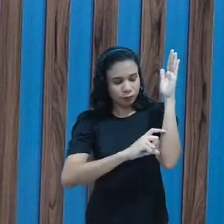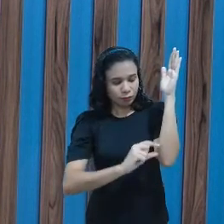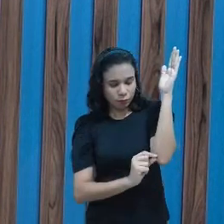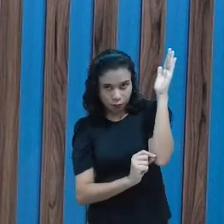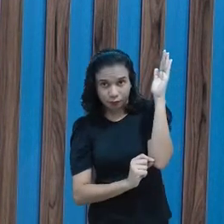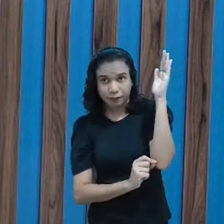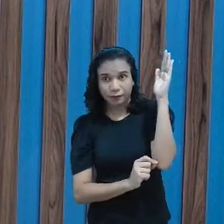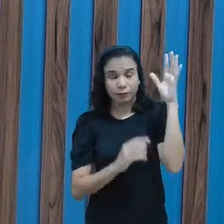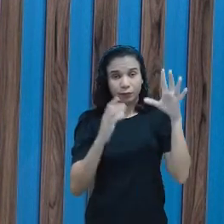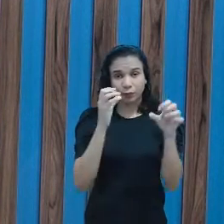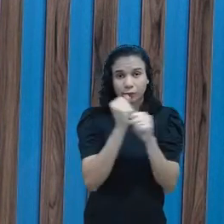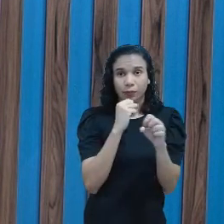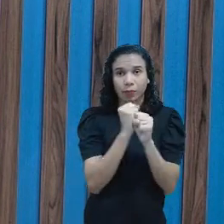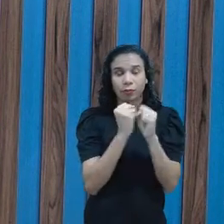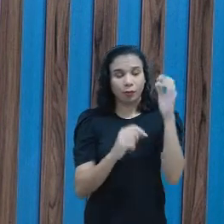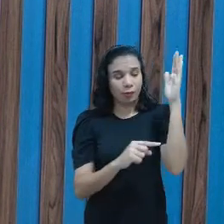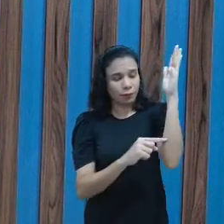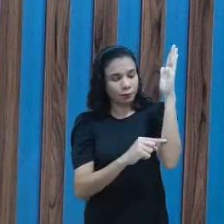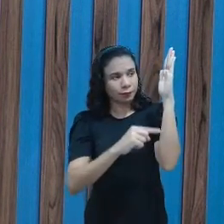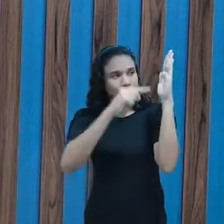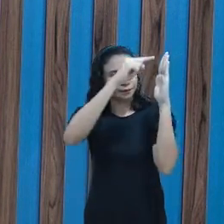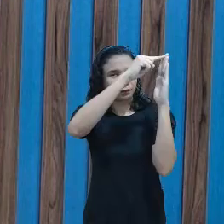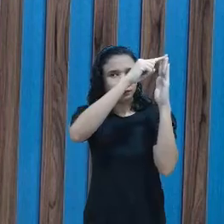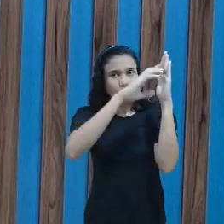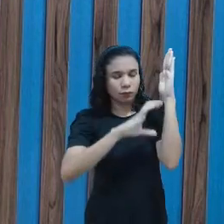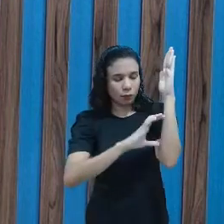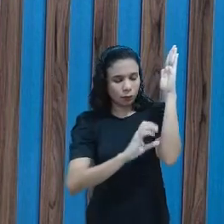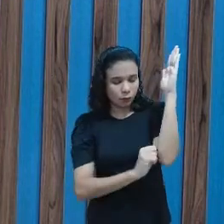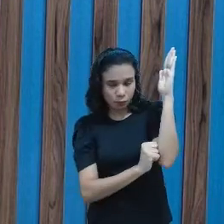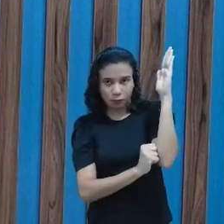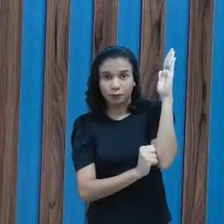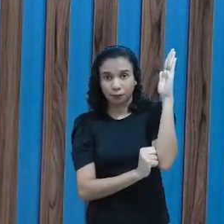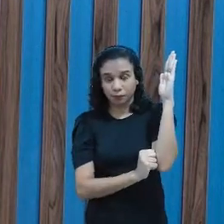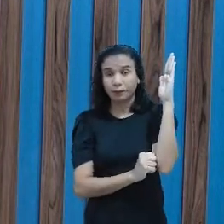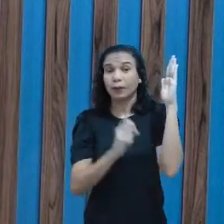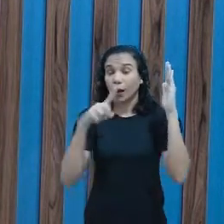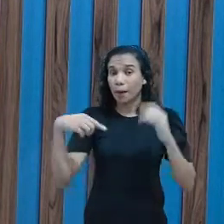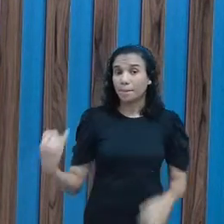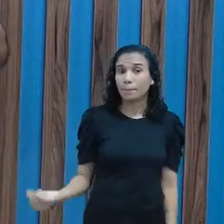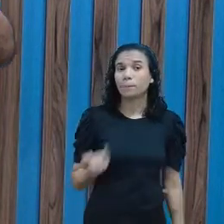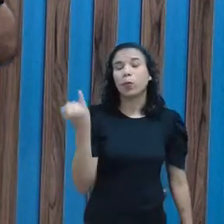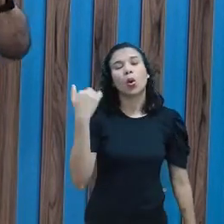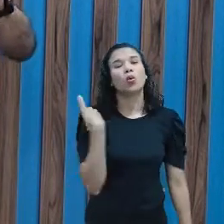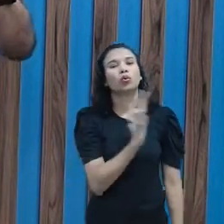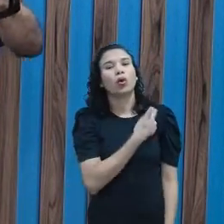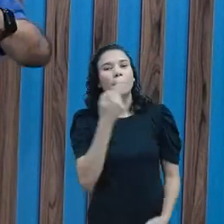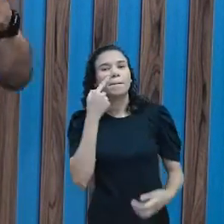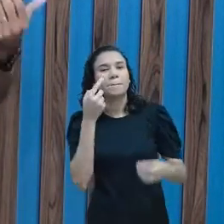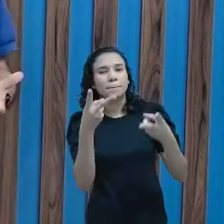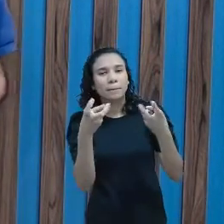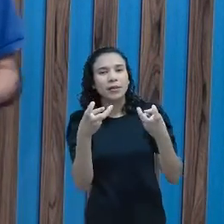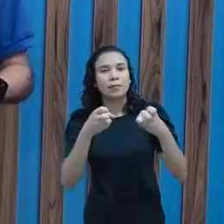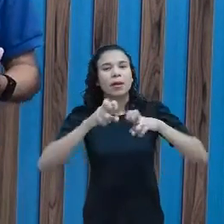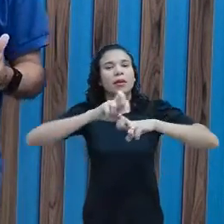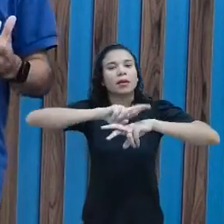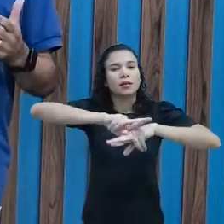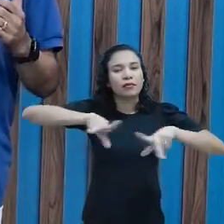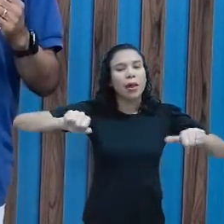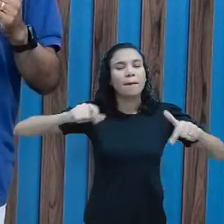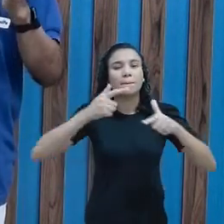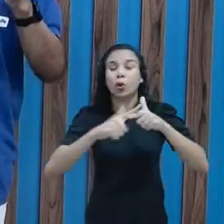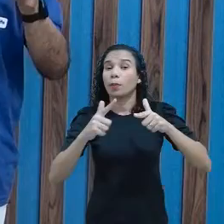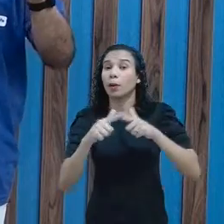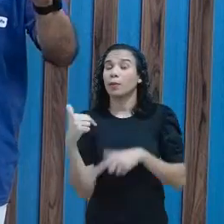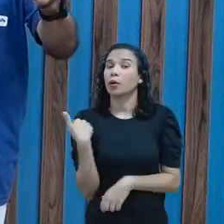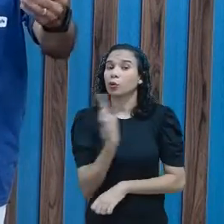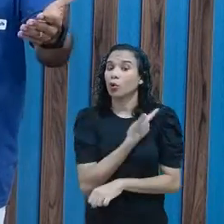para cima. Eu vou calcular daqui para cá, depois eu somo 1 metro. É importante a gente ver que tem situações, problemas diferentes, que a gente pode fazer